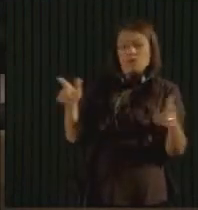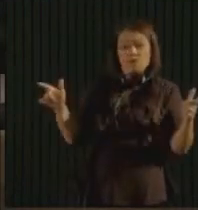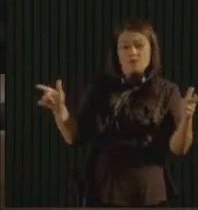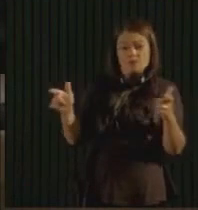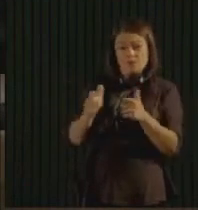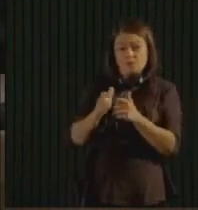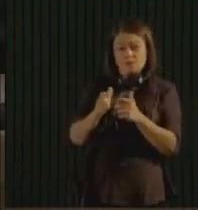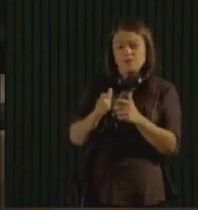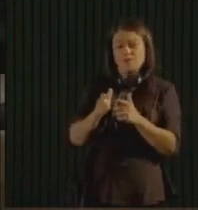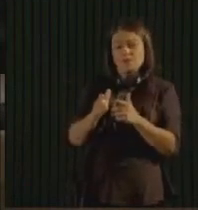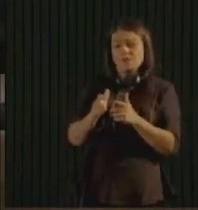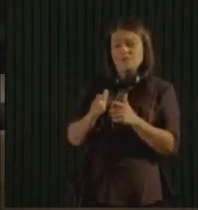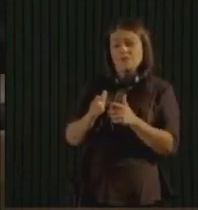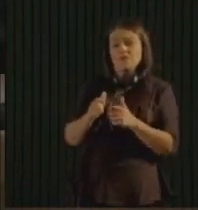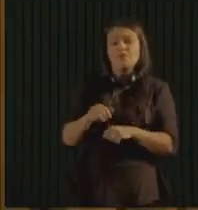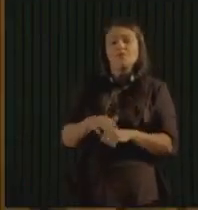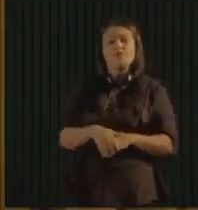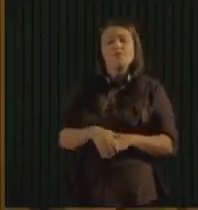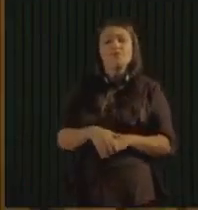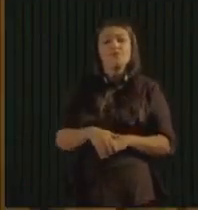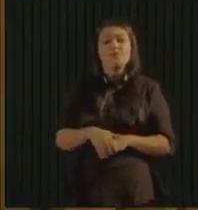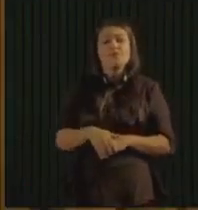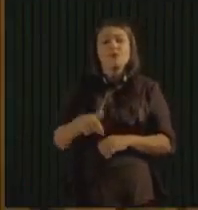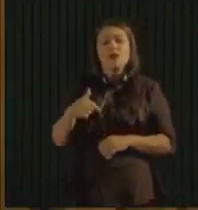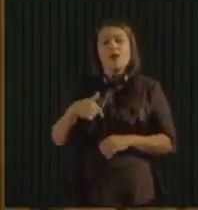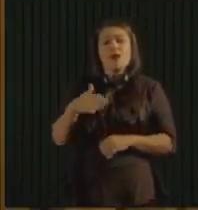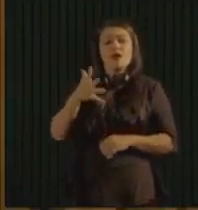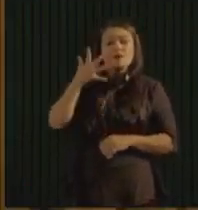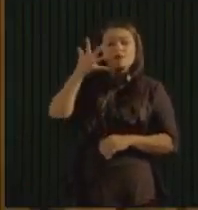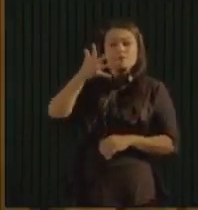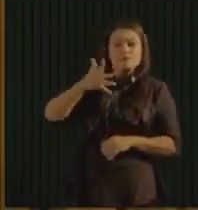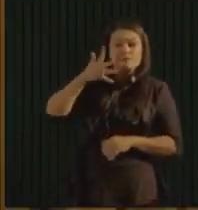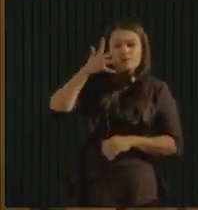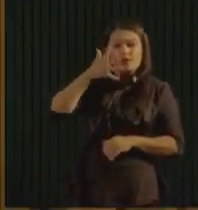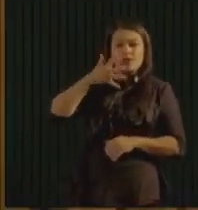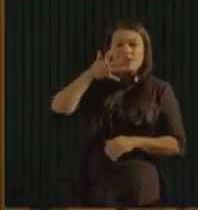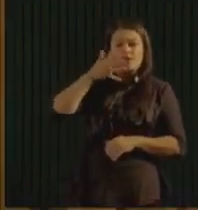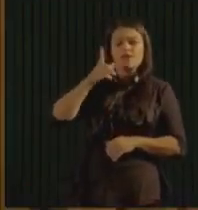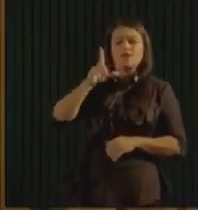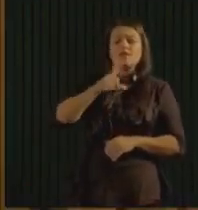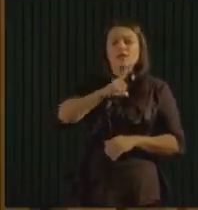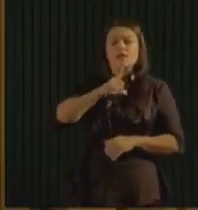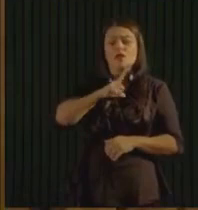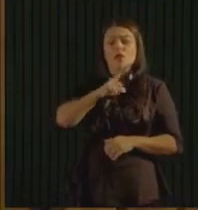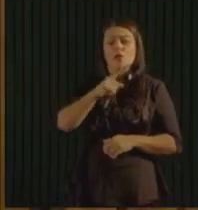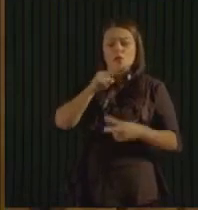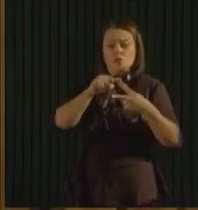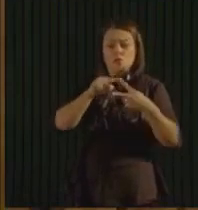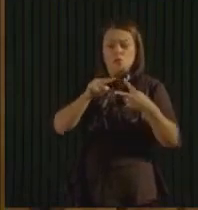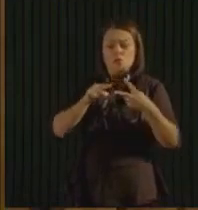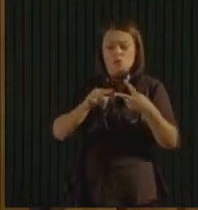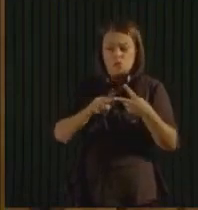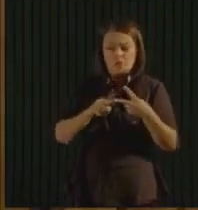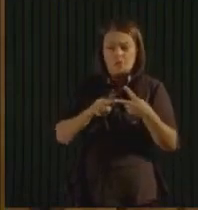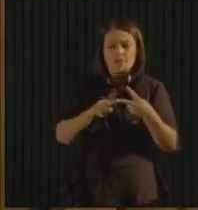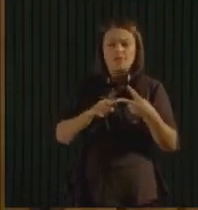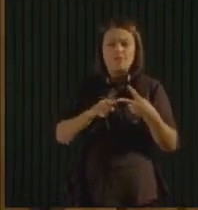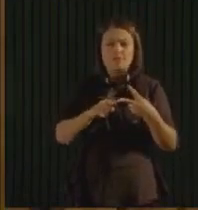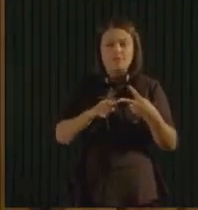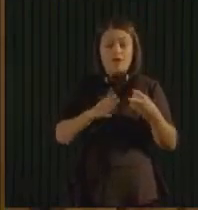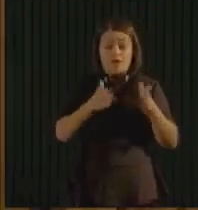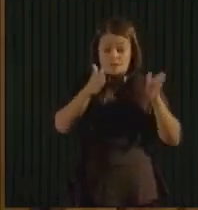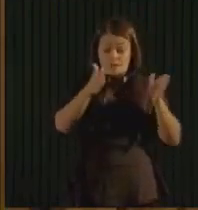inicio dizendo que a minha exposição consistirá em duas partes. A primeira dela, falaremos